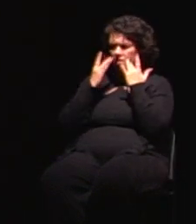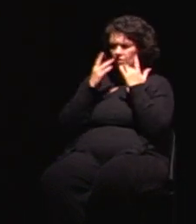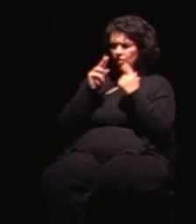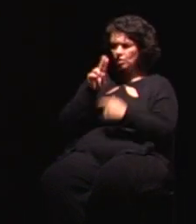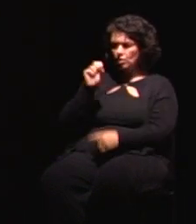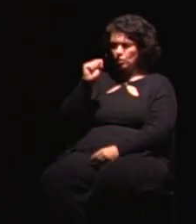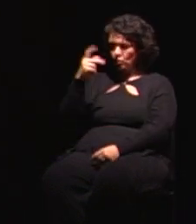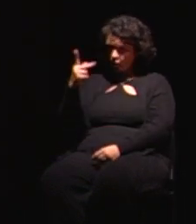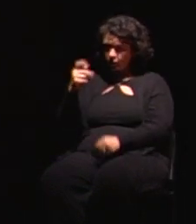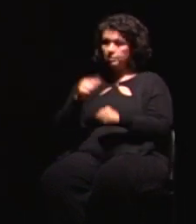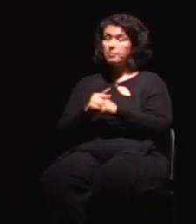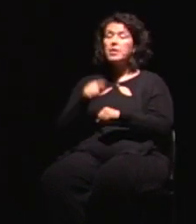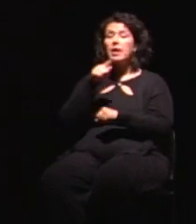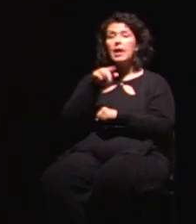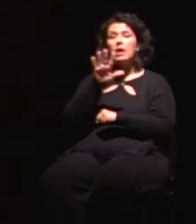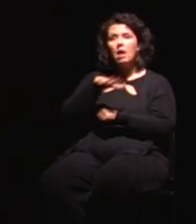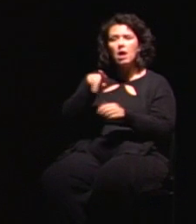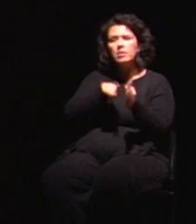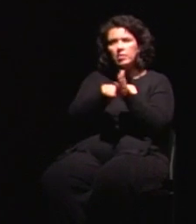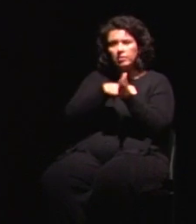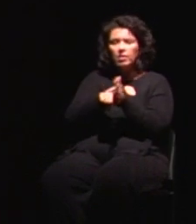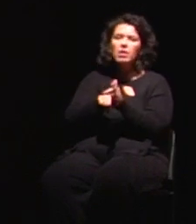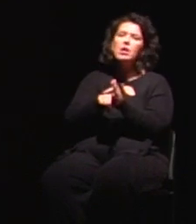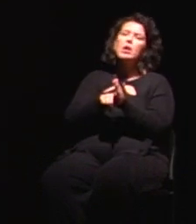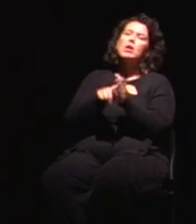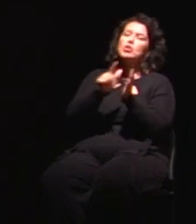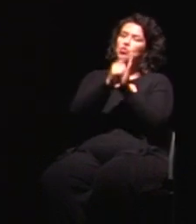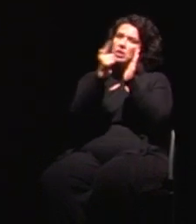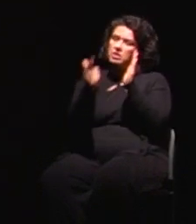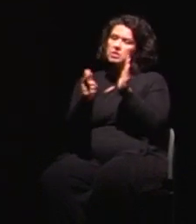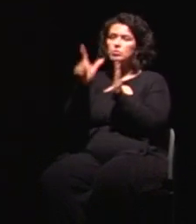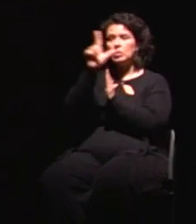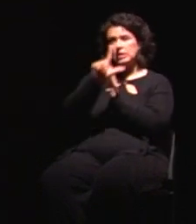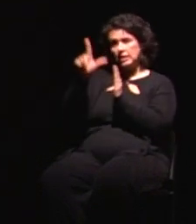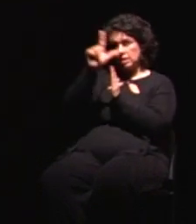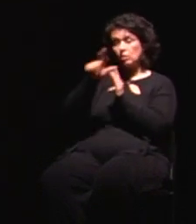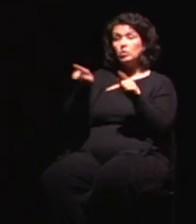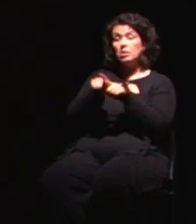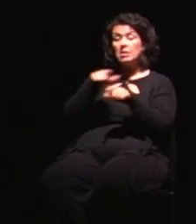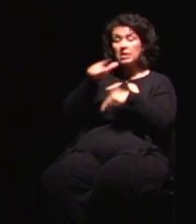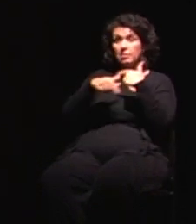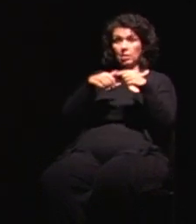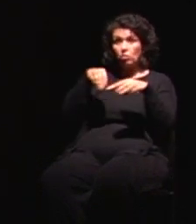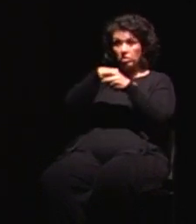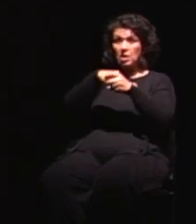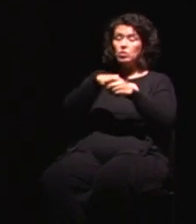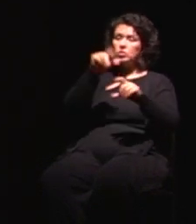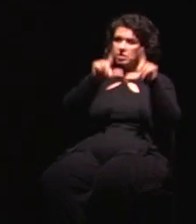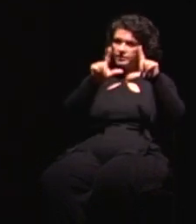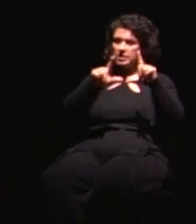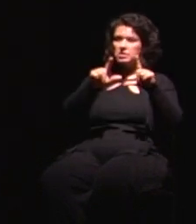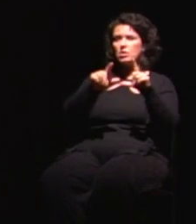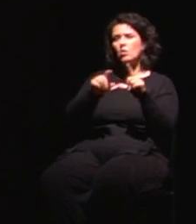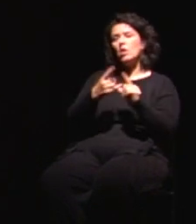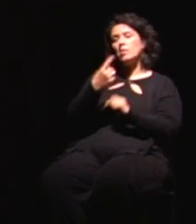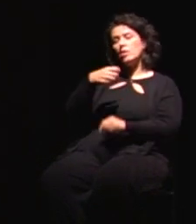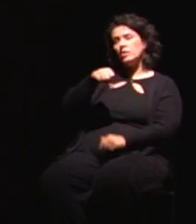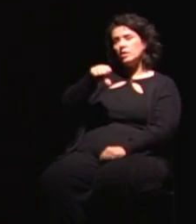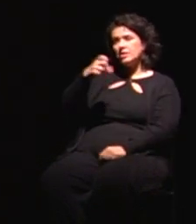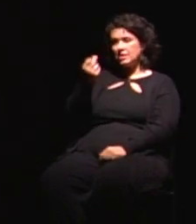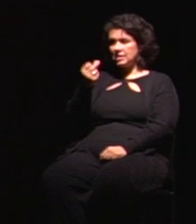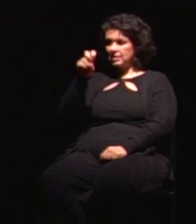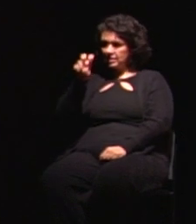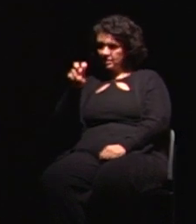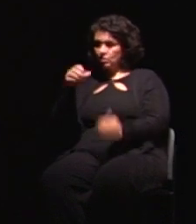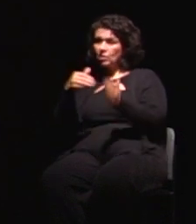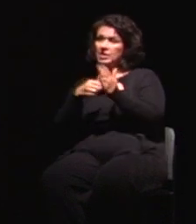comunicação, jornalismo e literatura, atua na imprensa e na televisão. Entre 75 e 85, ela foi editora de artes no jornal